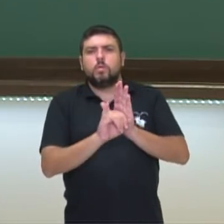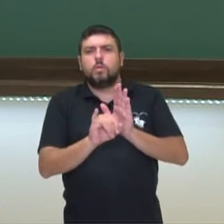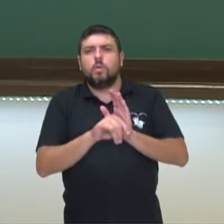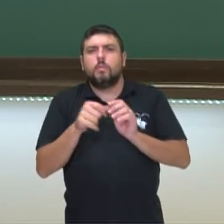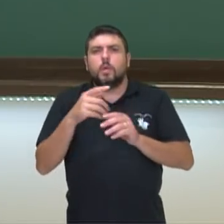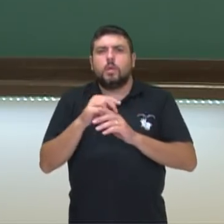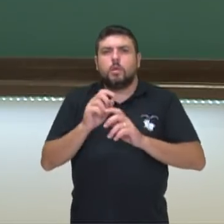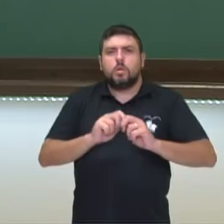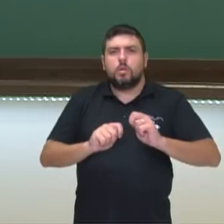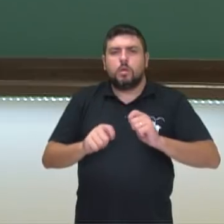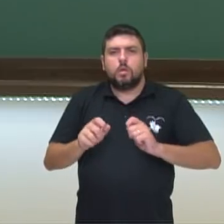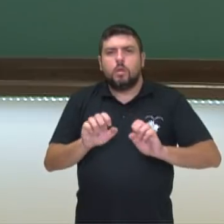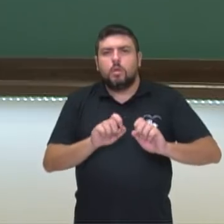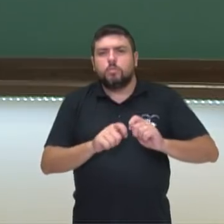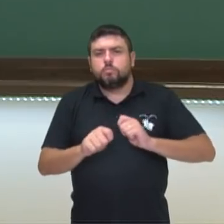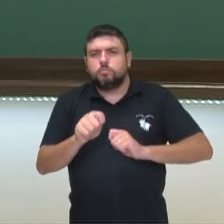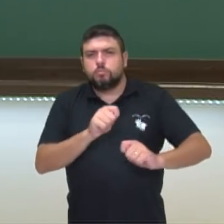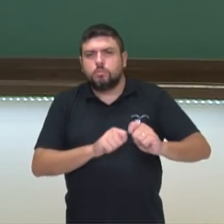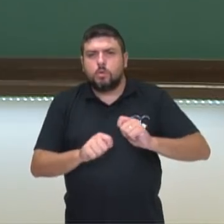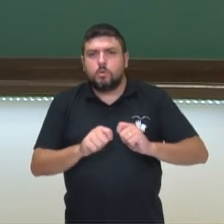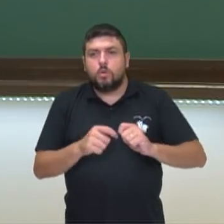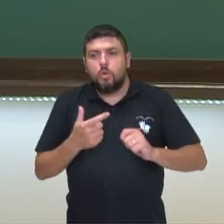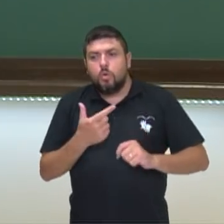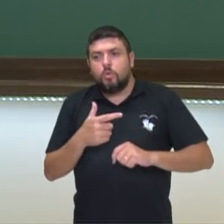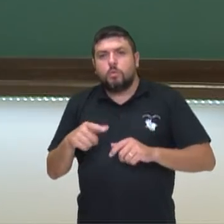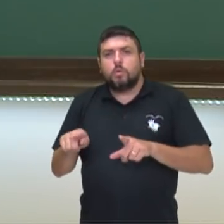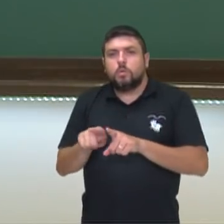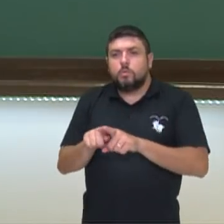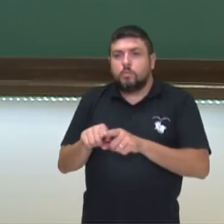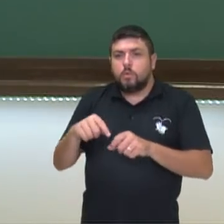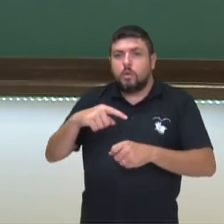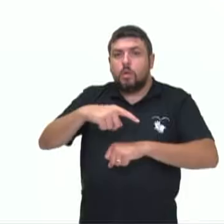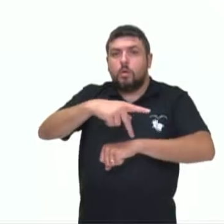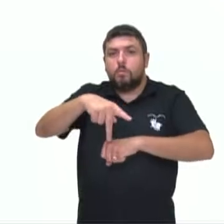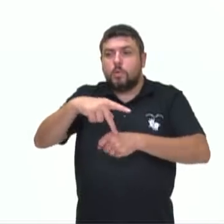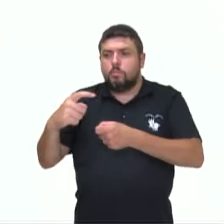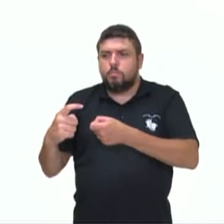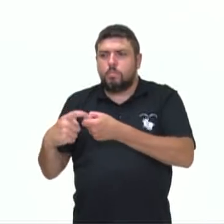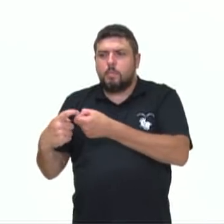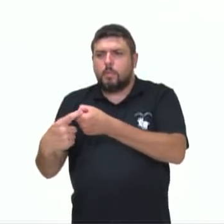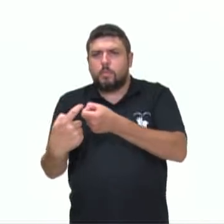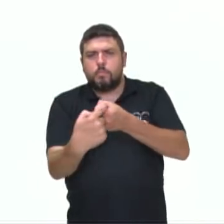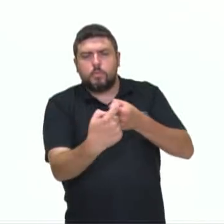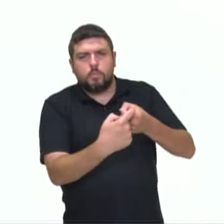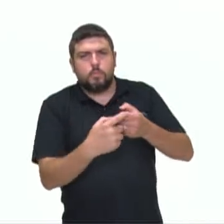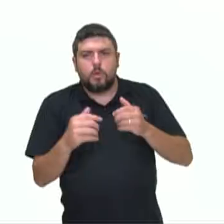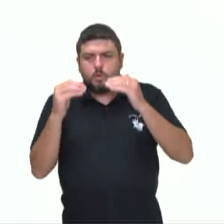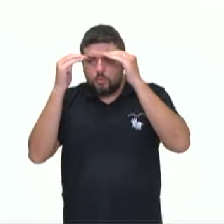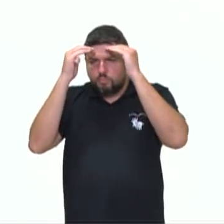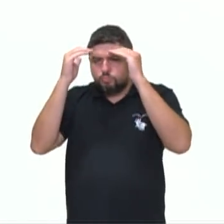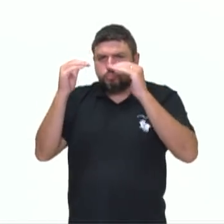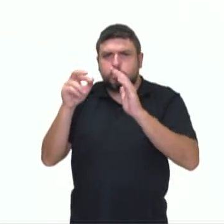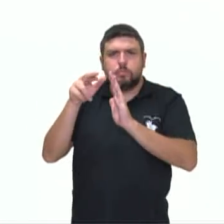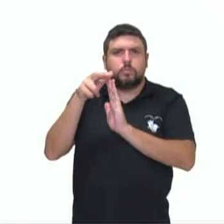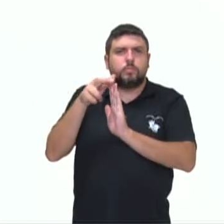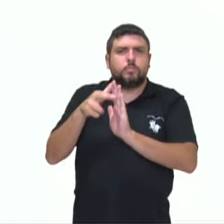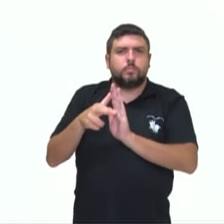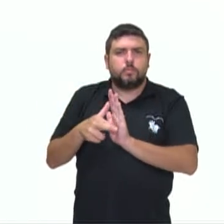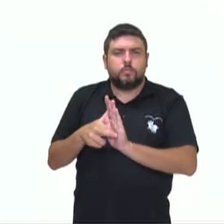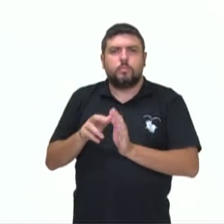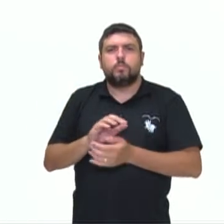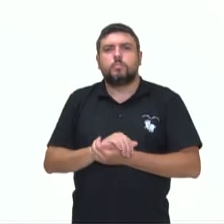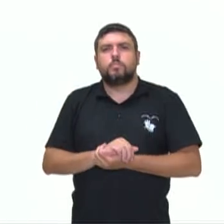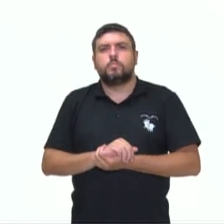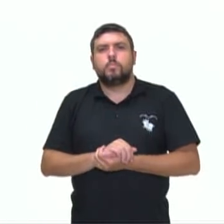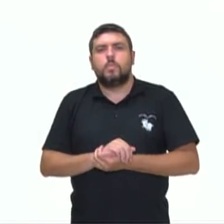todos os outros e que os demais países também deveriam seguir, tá ok? Nisso, nós também, a partir deste momento,